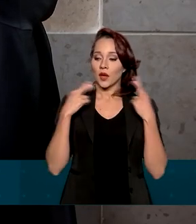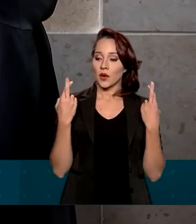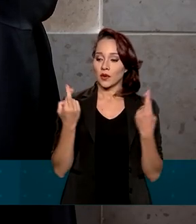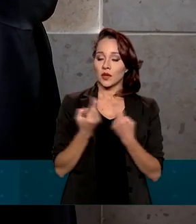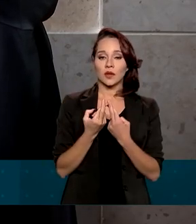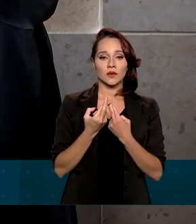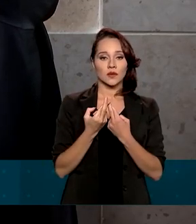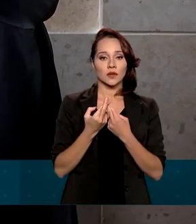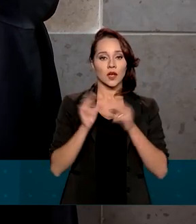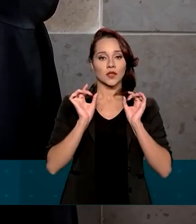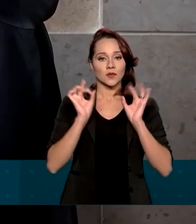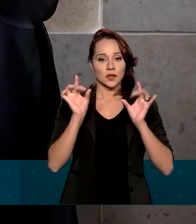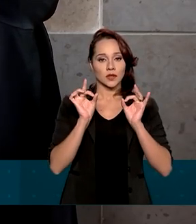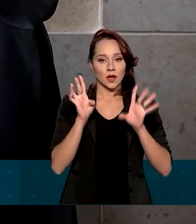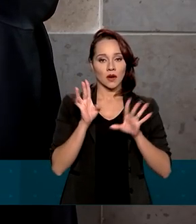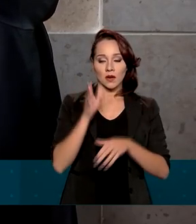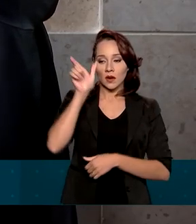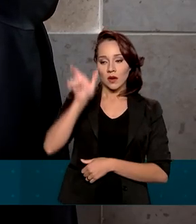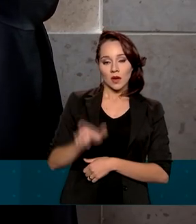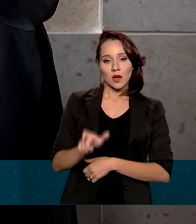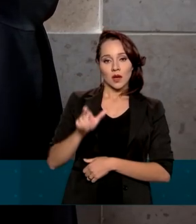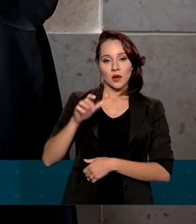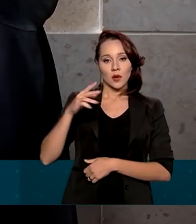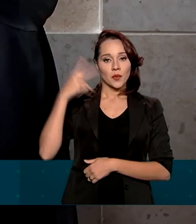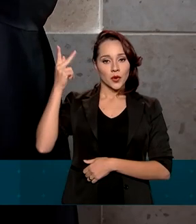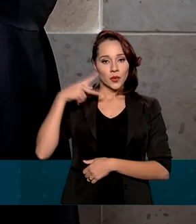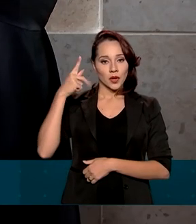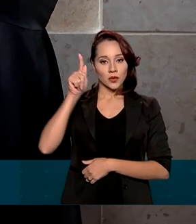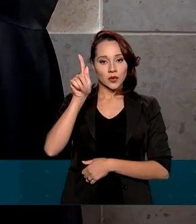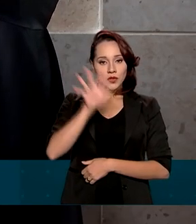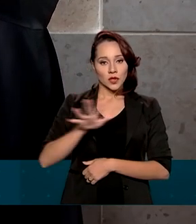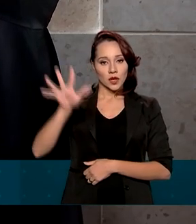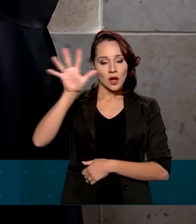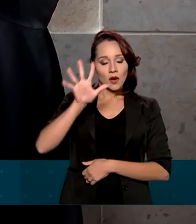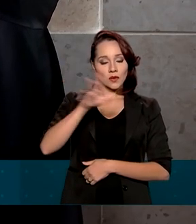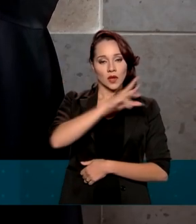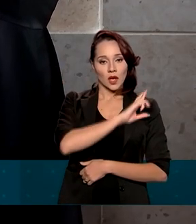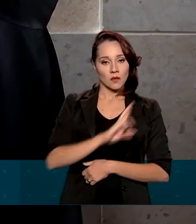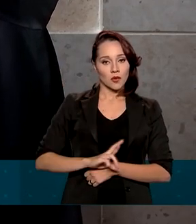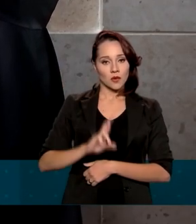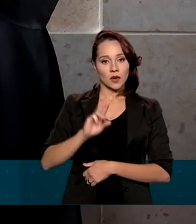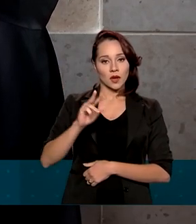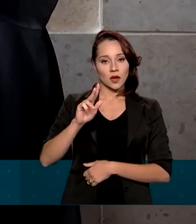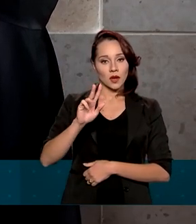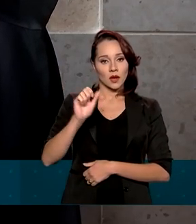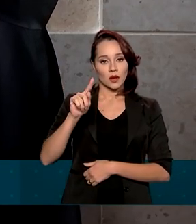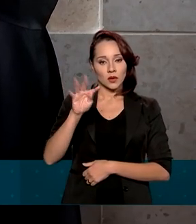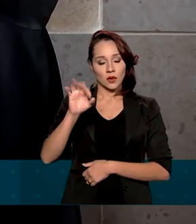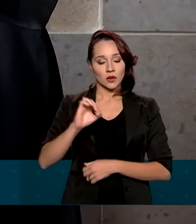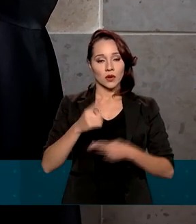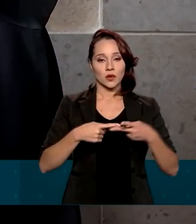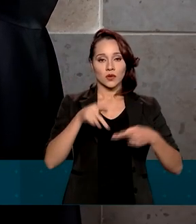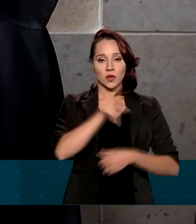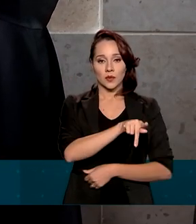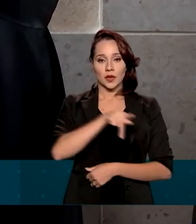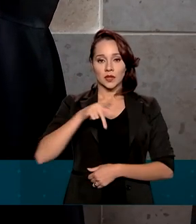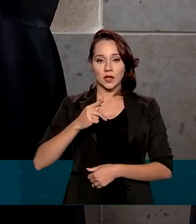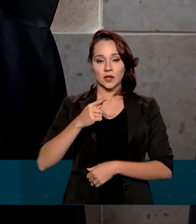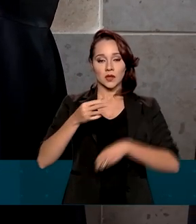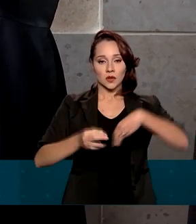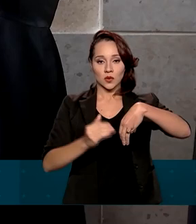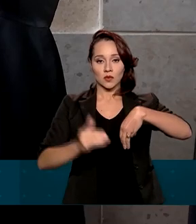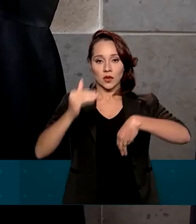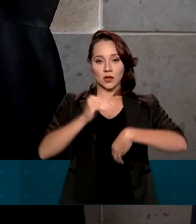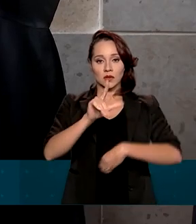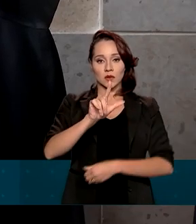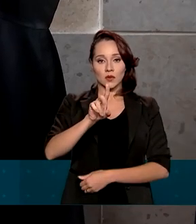sessão solene, presente o senhor Procurador-Geral da República, doutor Antônio Augusto Brandão de Aras, sob a presidência do excelentíssimo senhor ministro Luiz